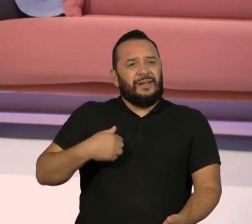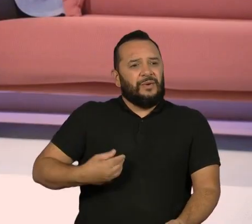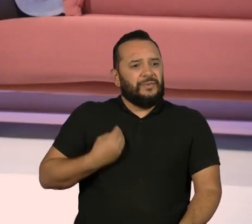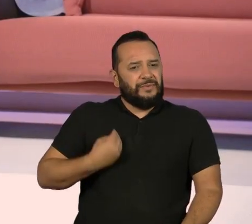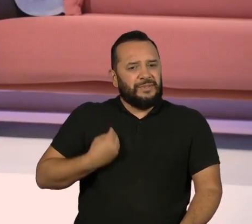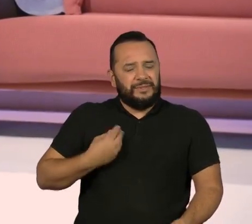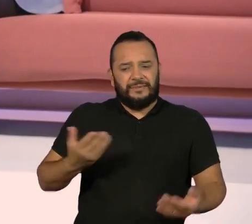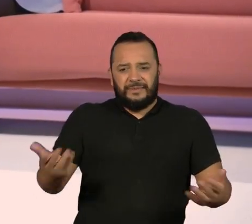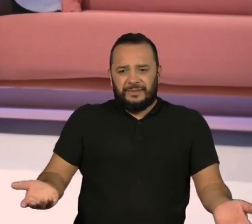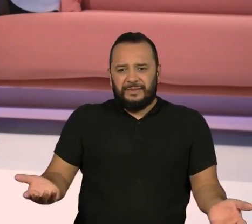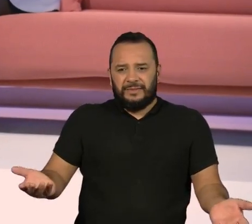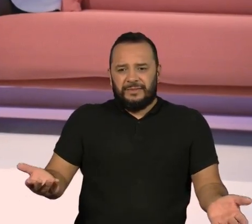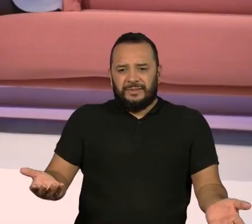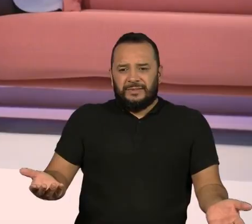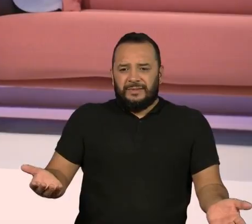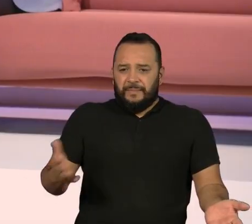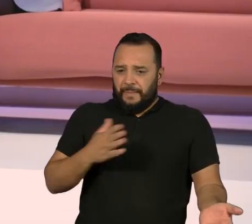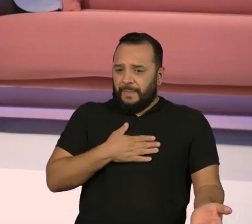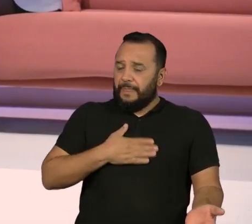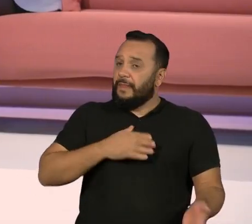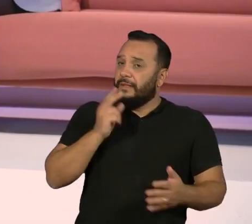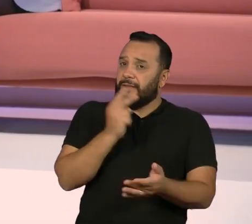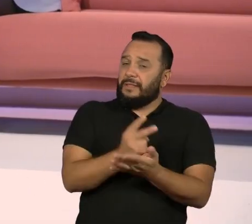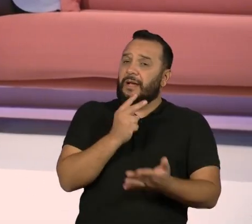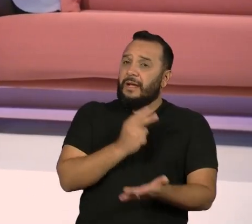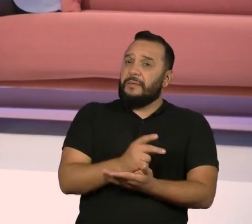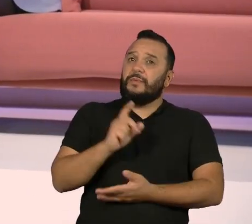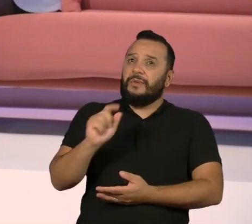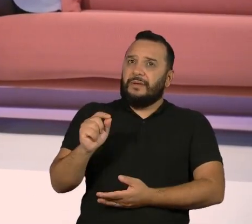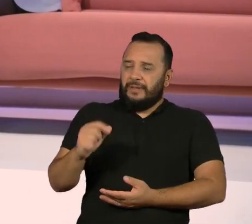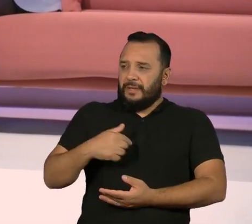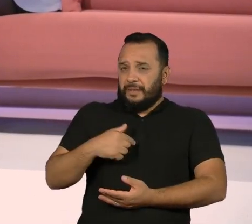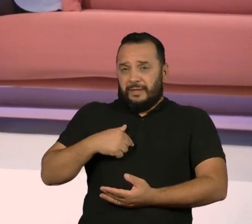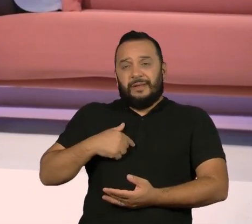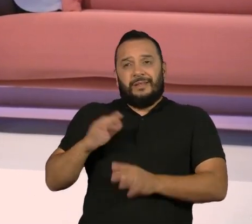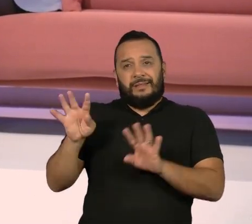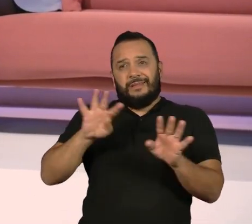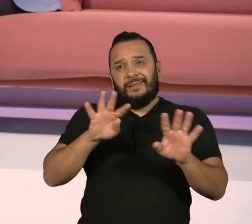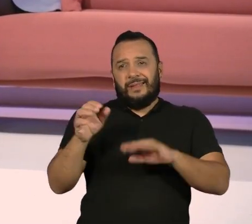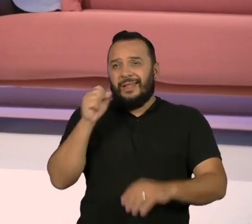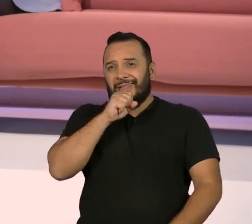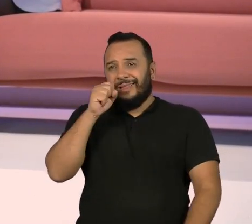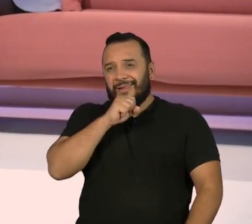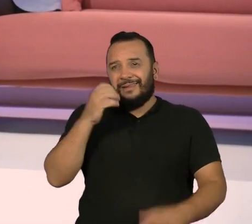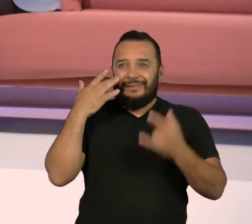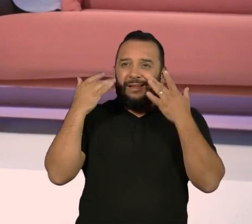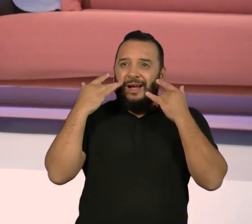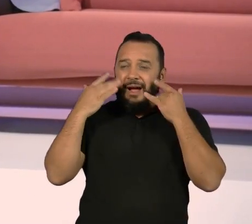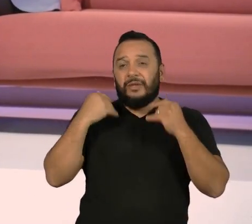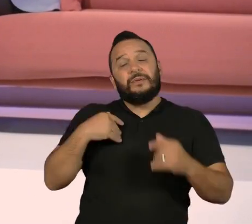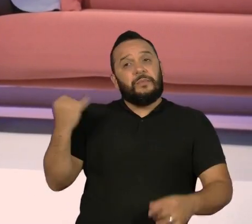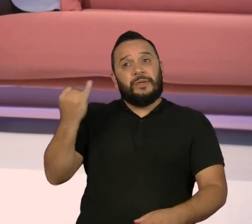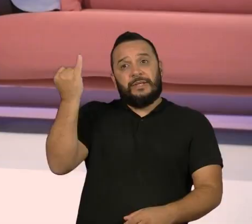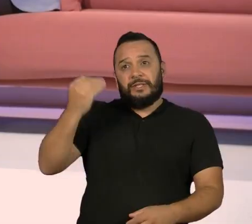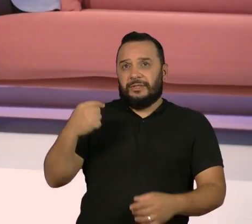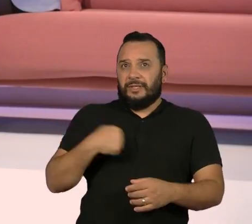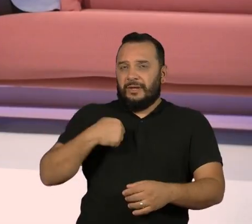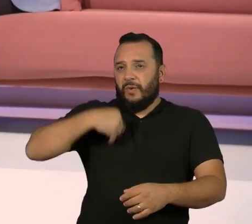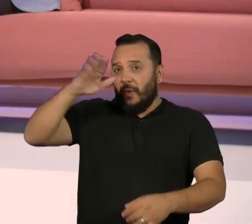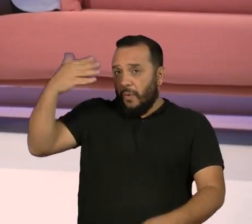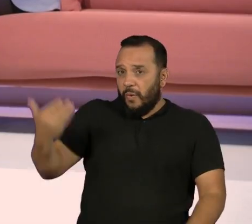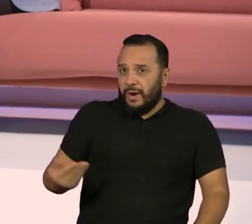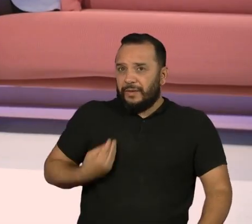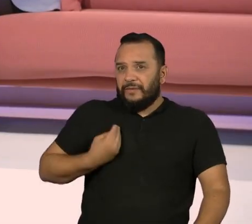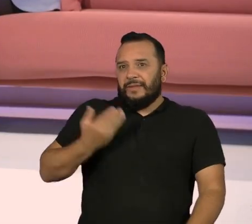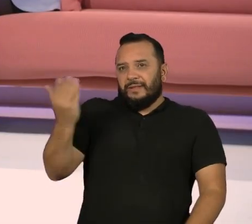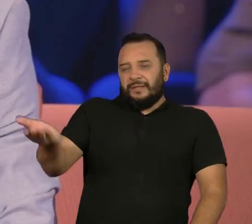vivo. Então, para mim, a cada sessão daquela peça era muito importante, porque eu estava honrando a vida de